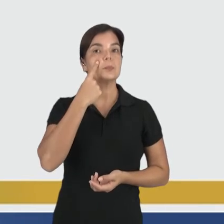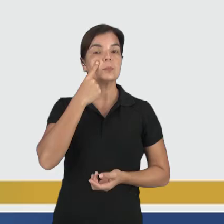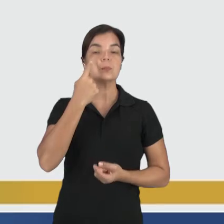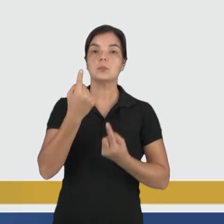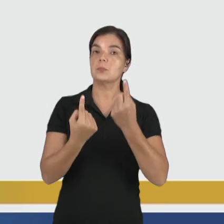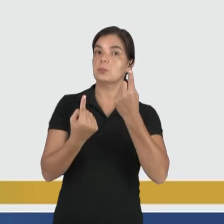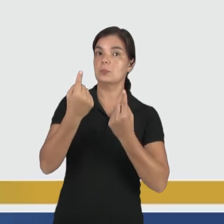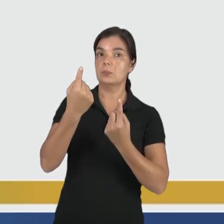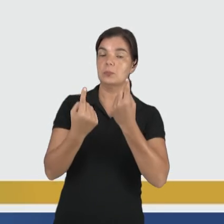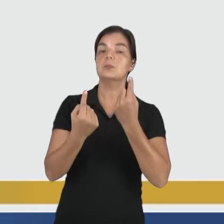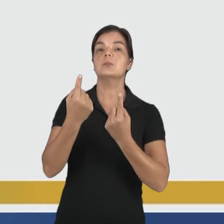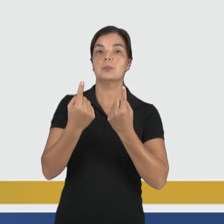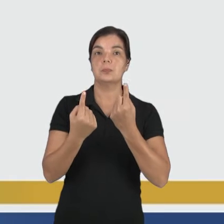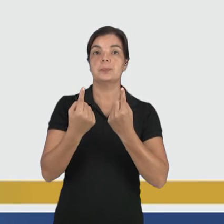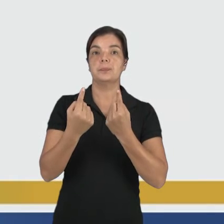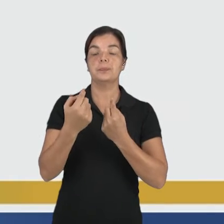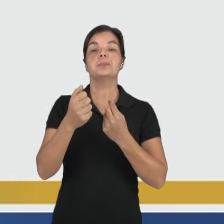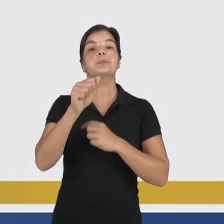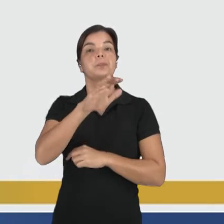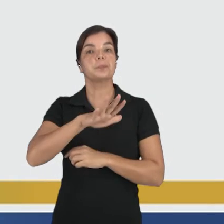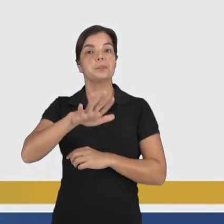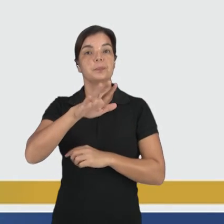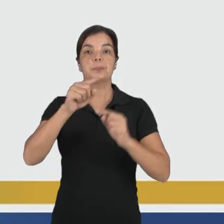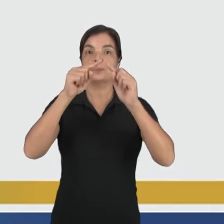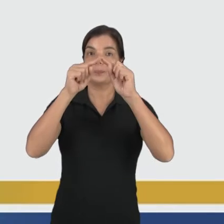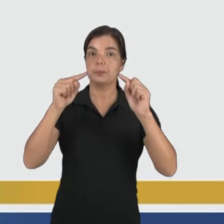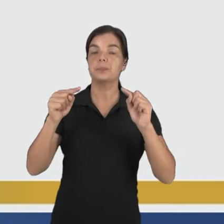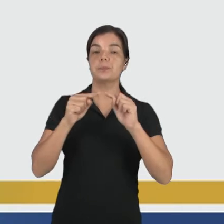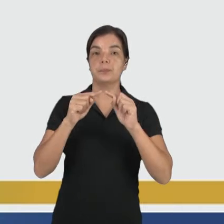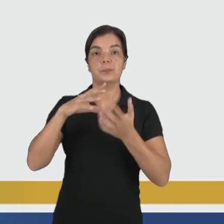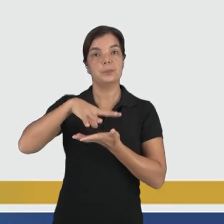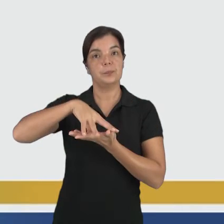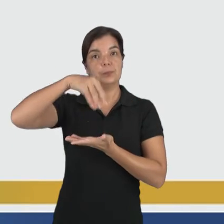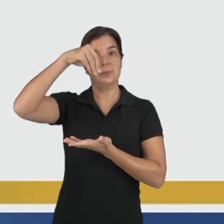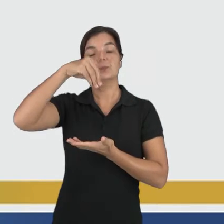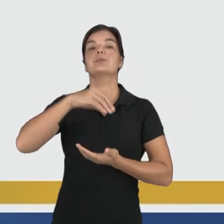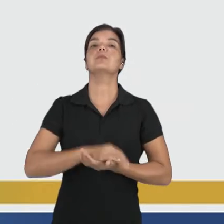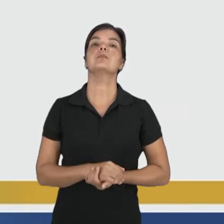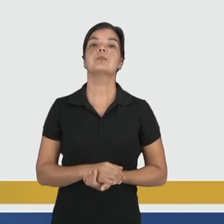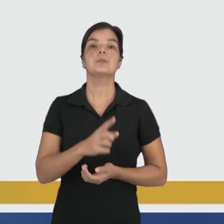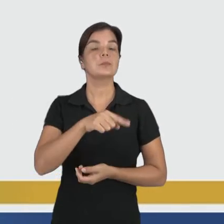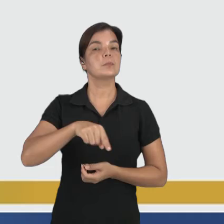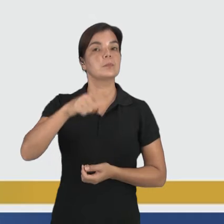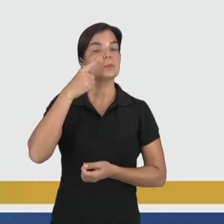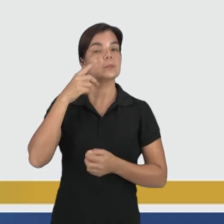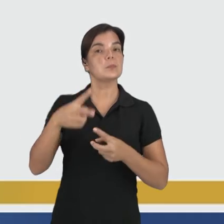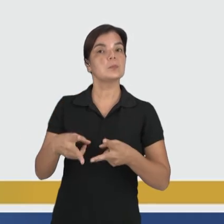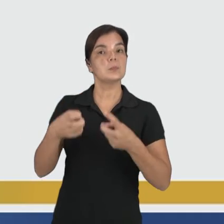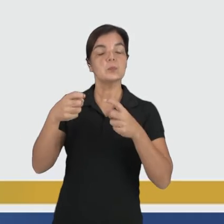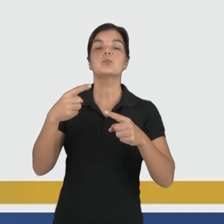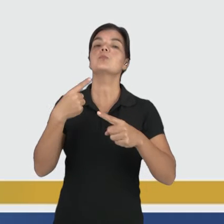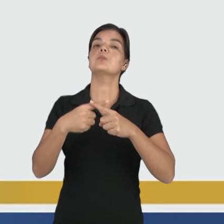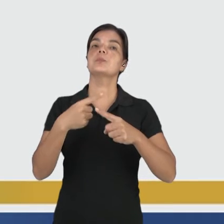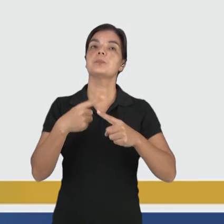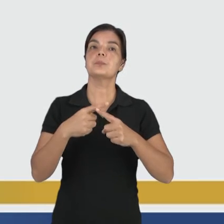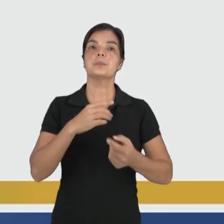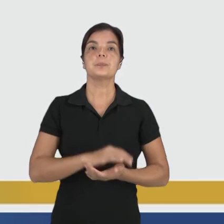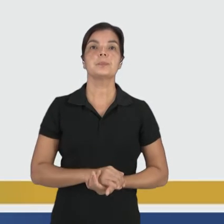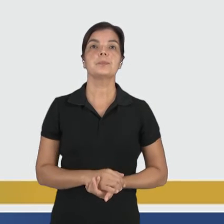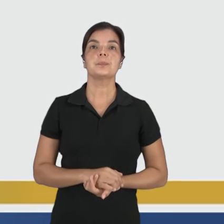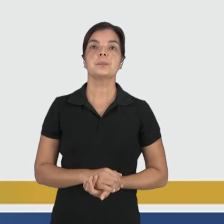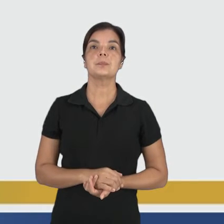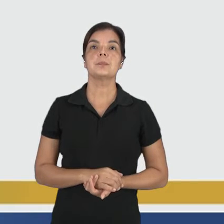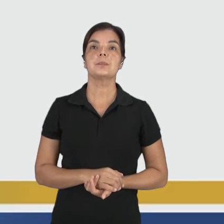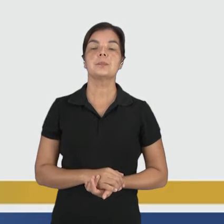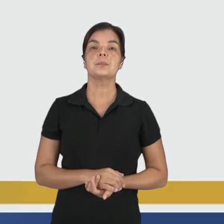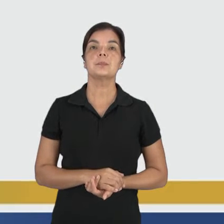relação da área do triângulo com a área do cone. E vocês vão perceber o porquê, tudo bem?